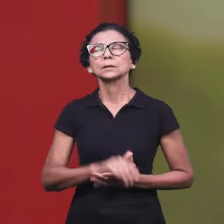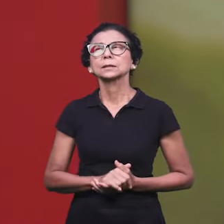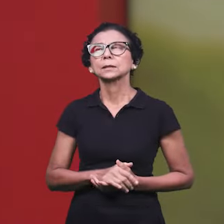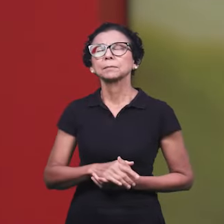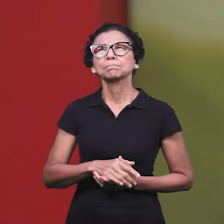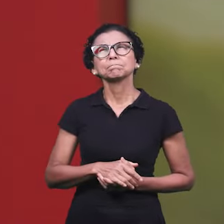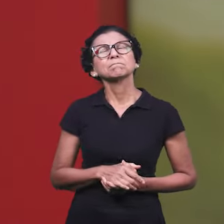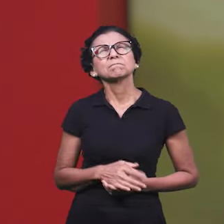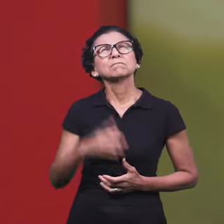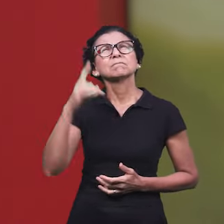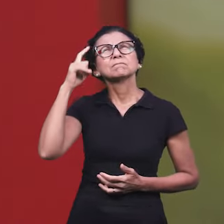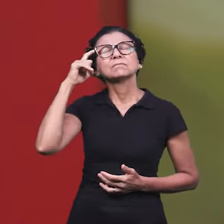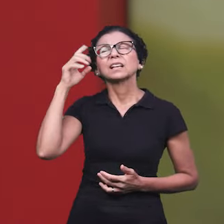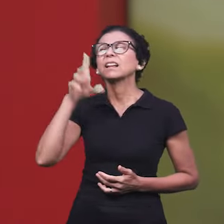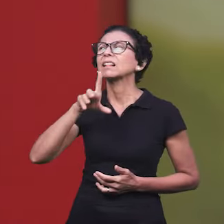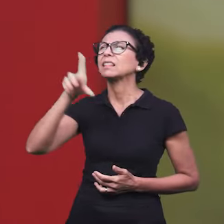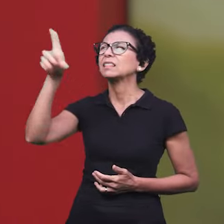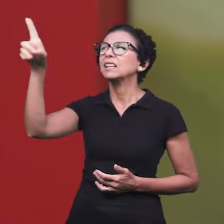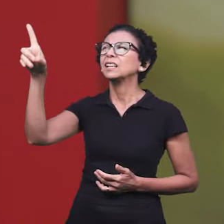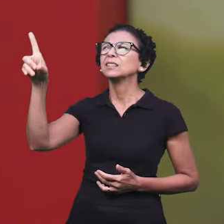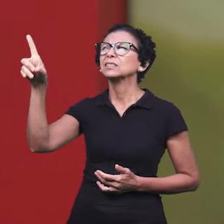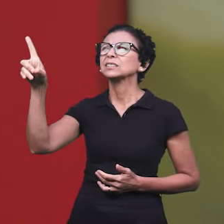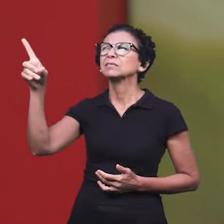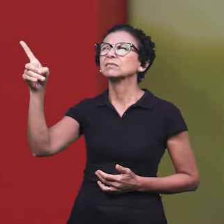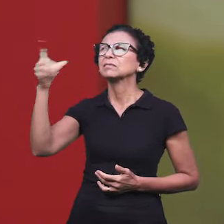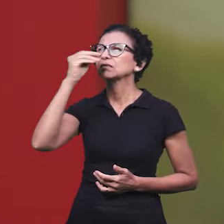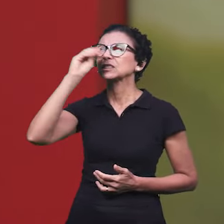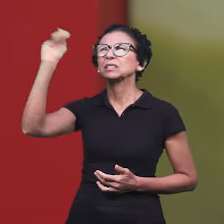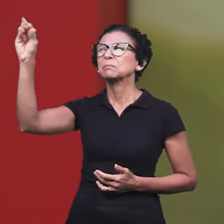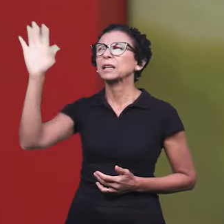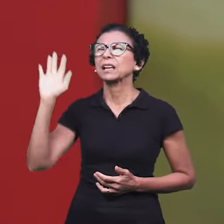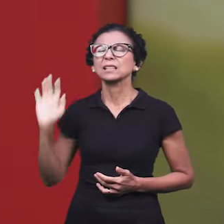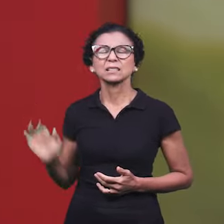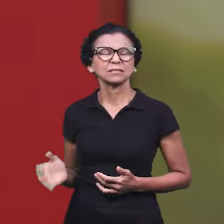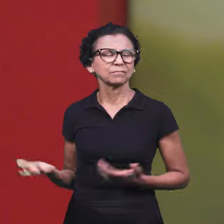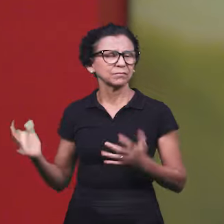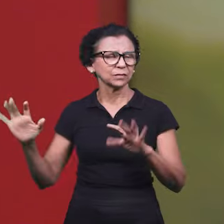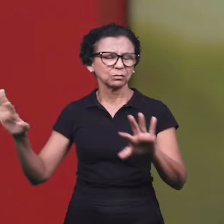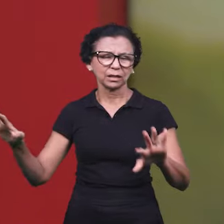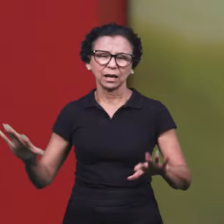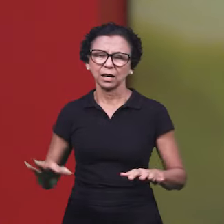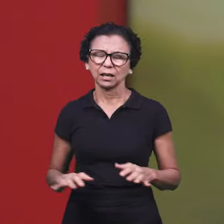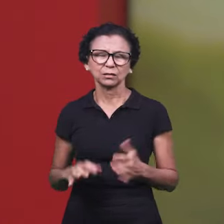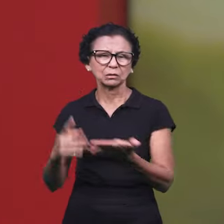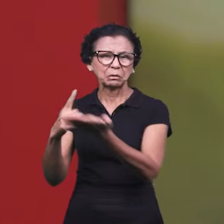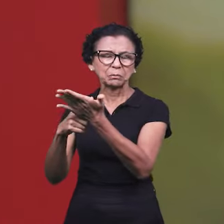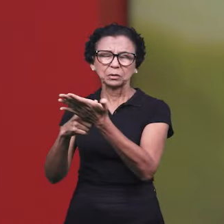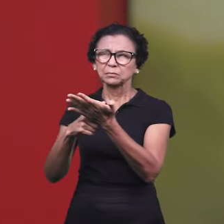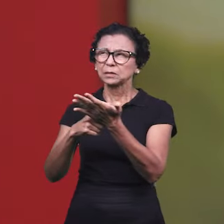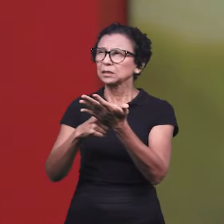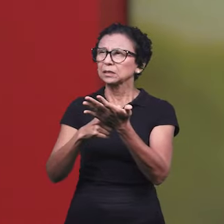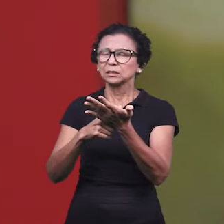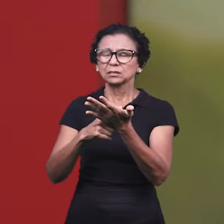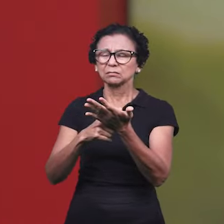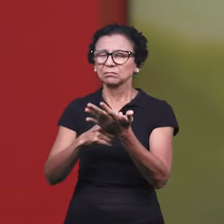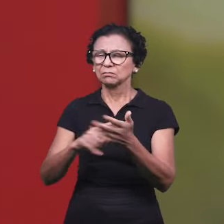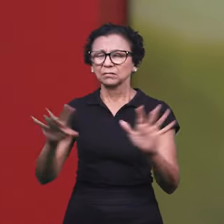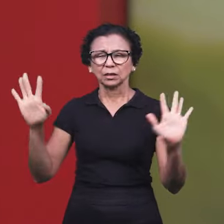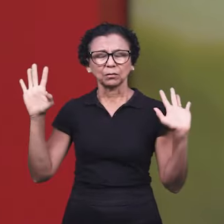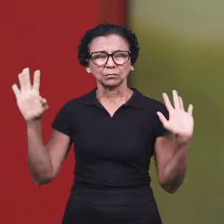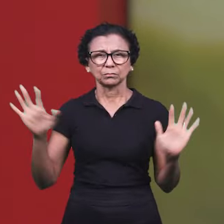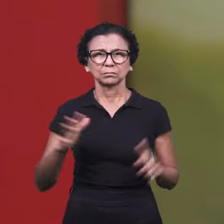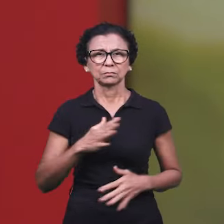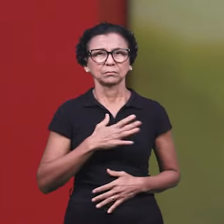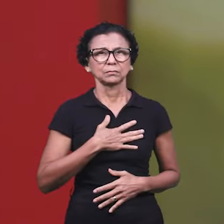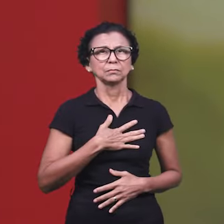fôlego da vida que o pai nos deu ele rompe ISO ele não quer mais Deus Ele acha que o fôlego